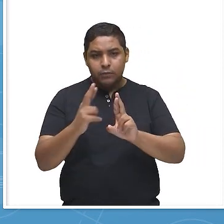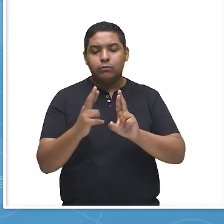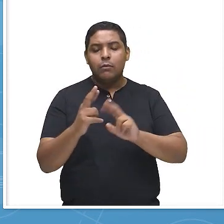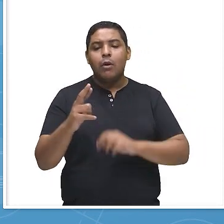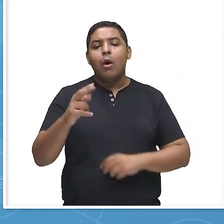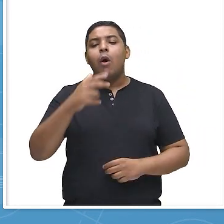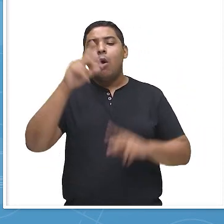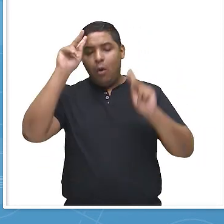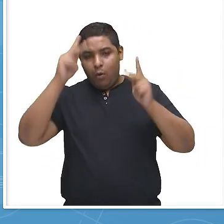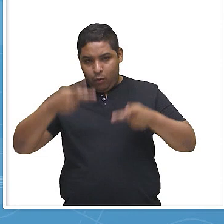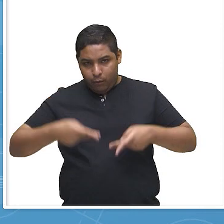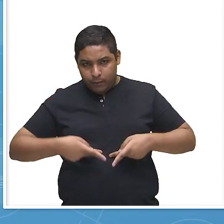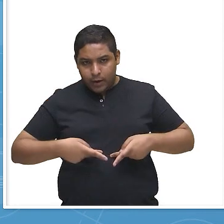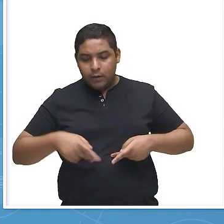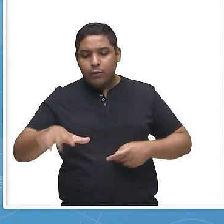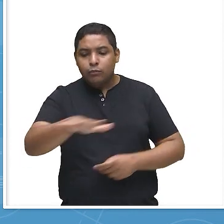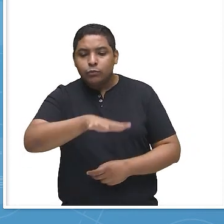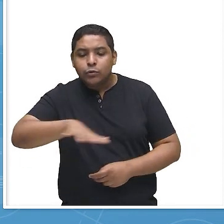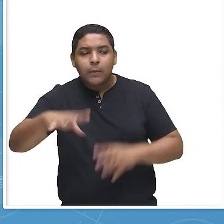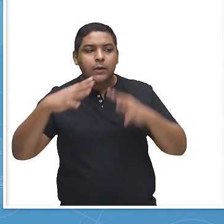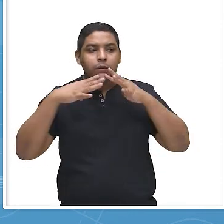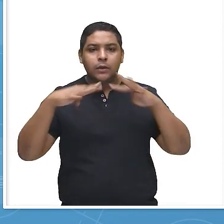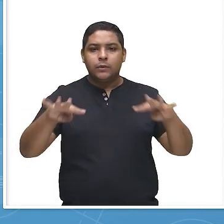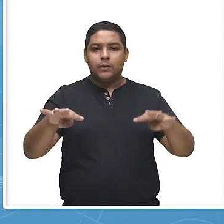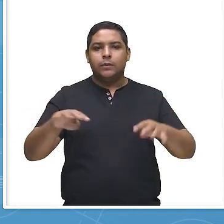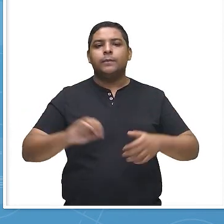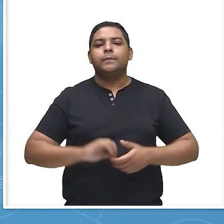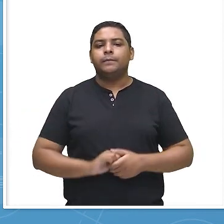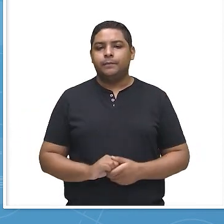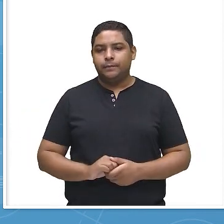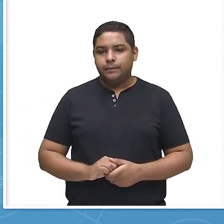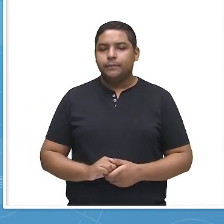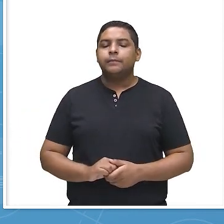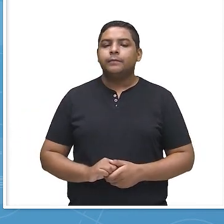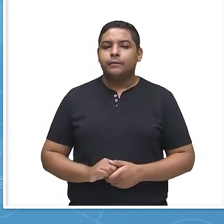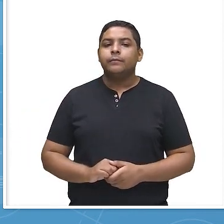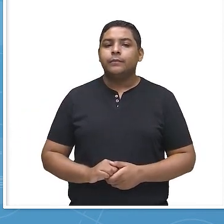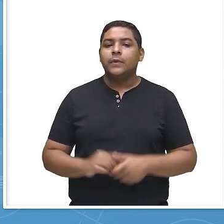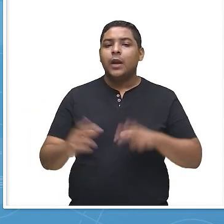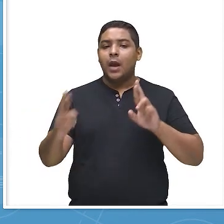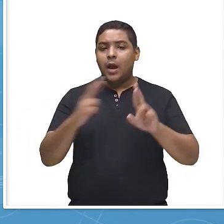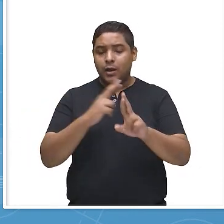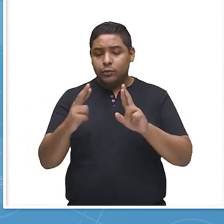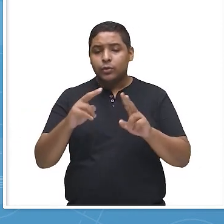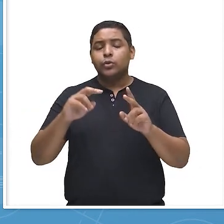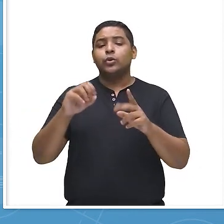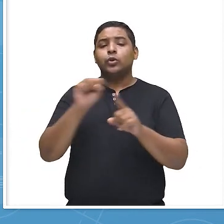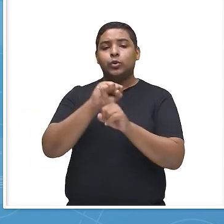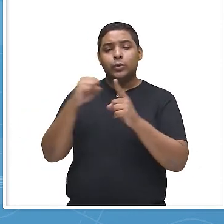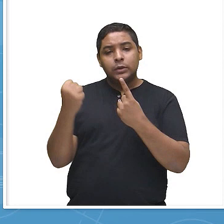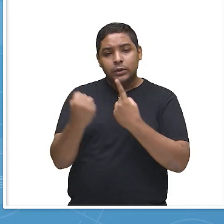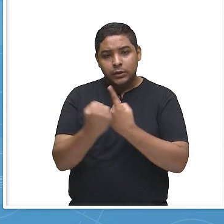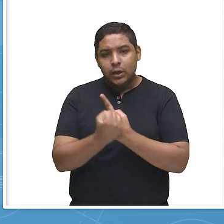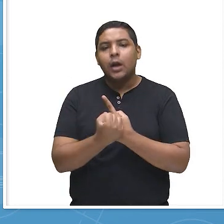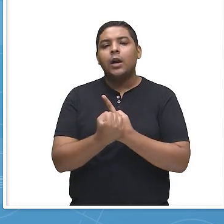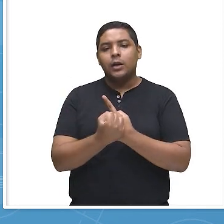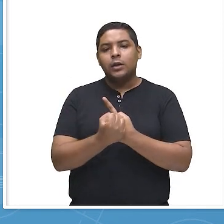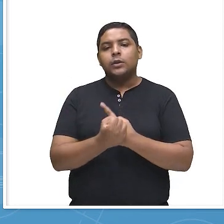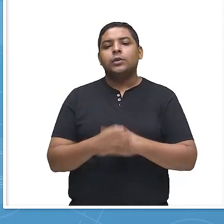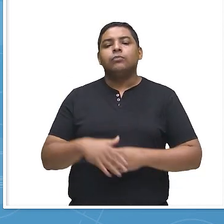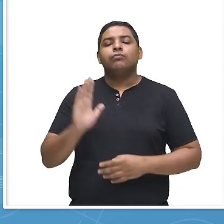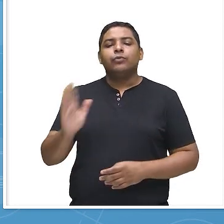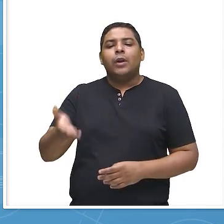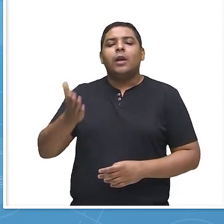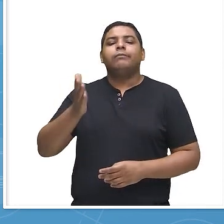espaço, tá? Ela retrata também relações sociais estabelecidas em um